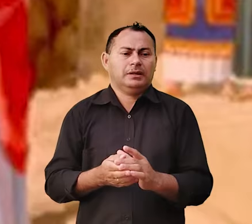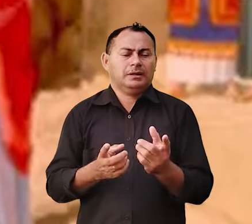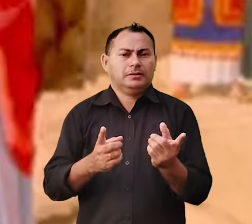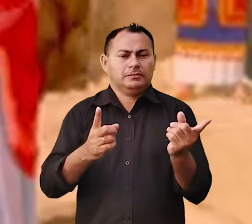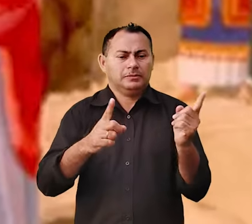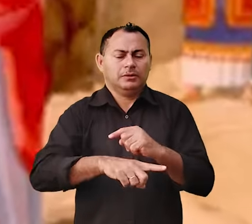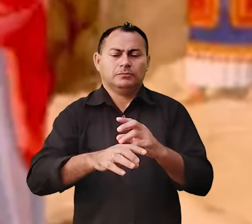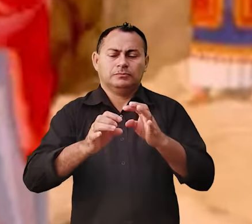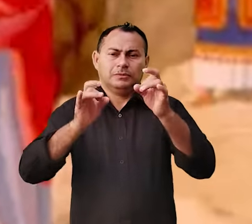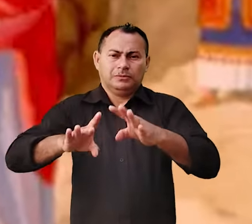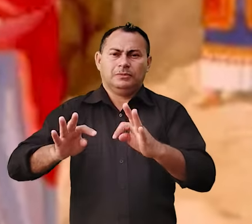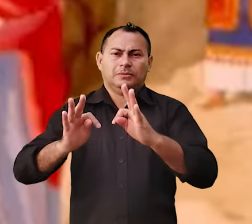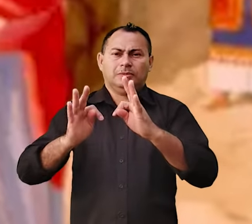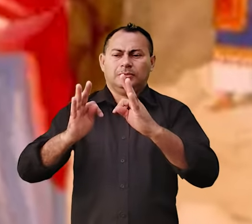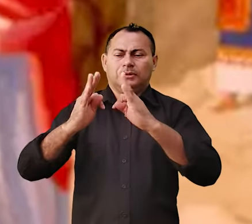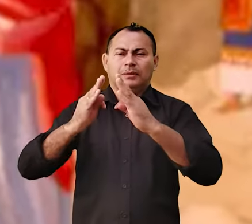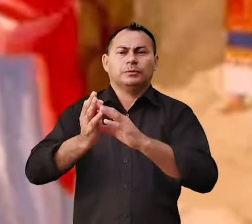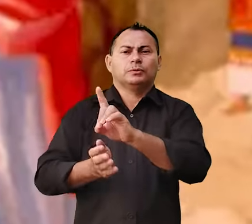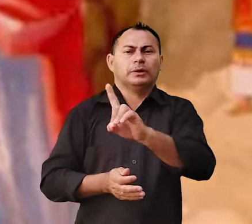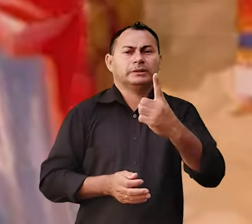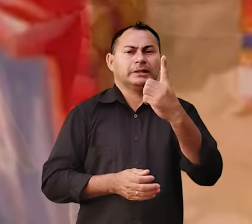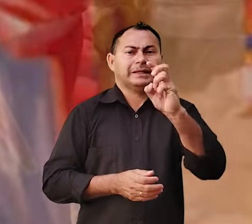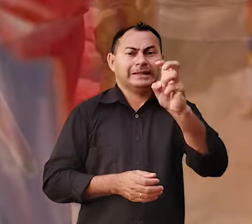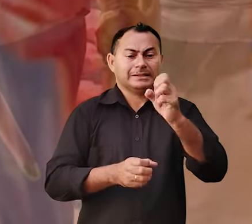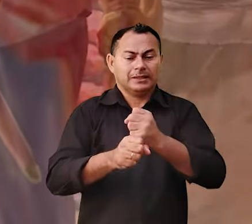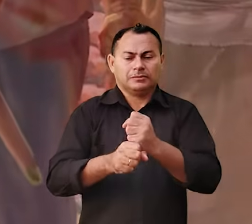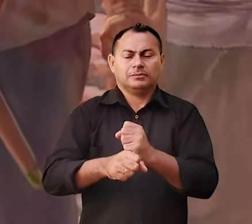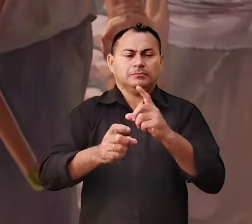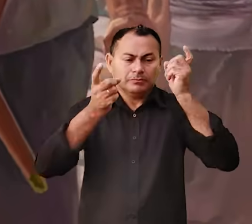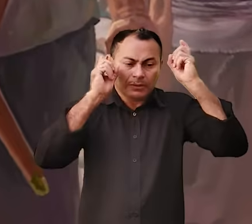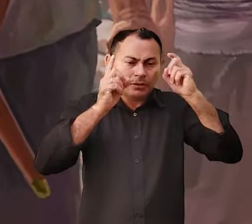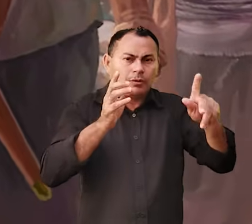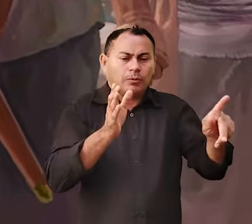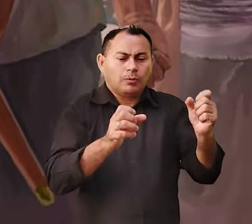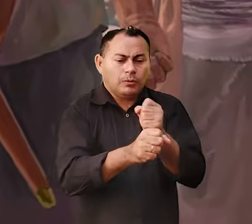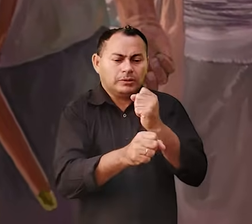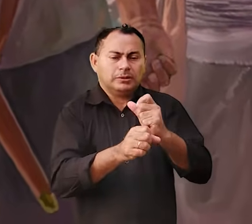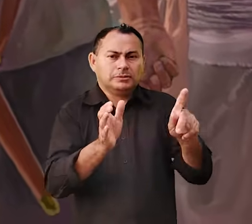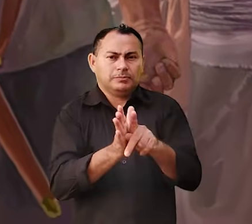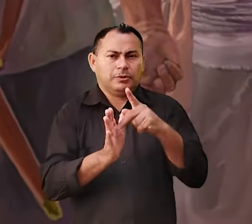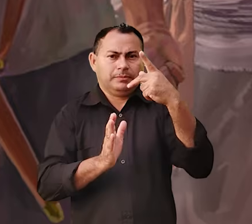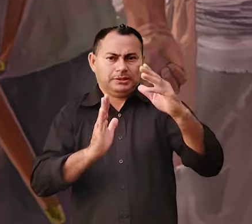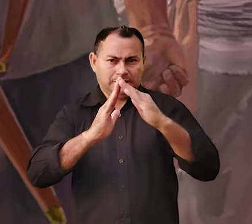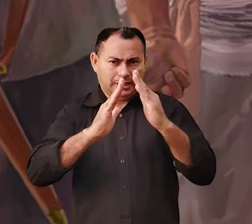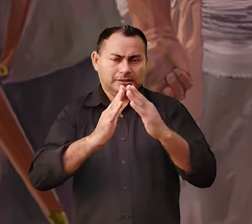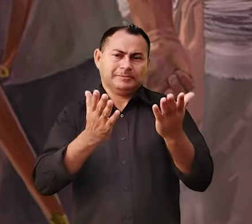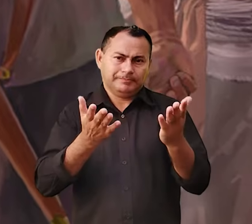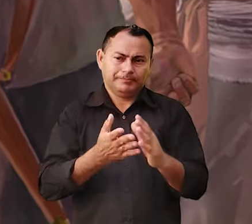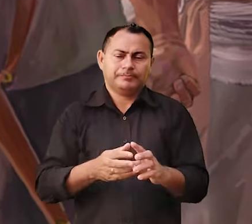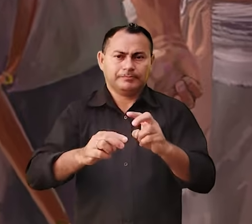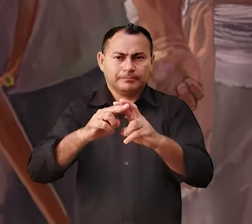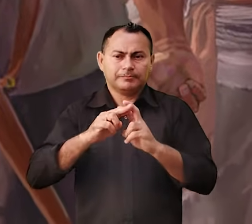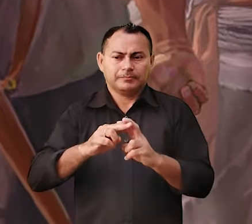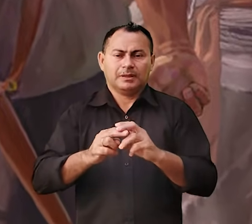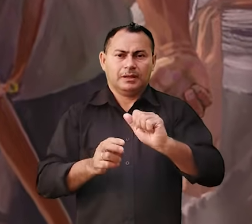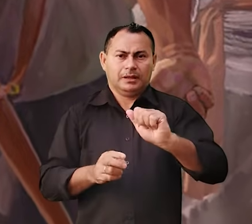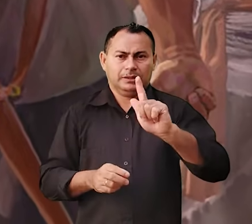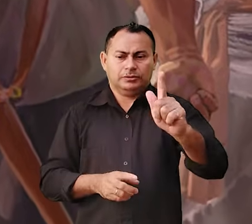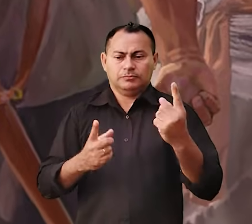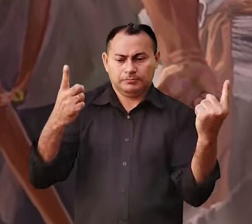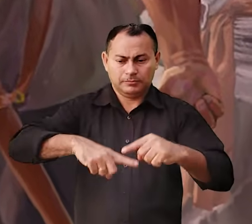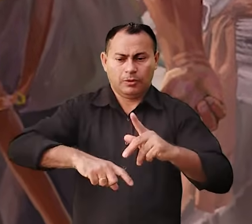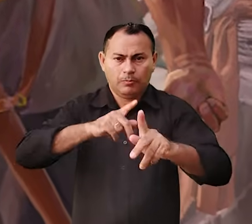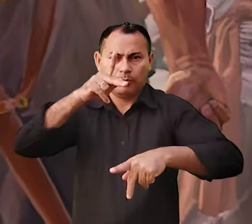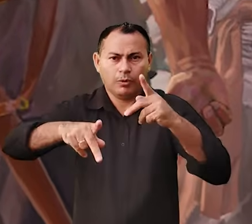eles negligenciaram o templo durante 15 anos e começaram a se preocupar em construir suas próprias casas. Por esse motivo,